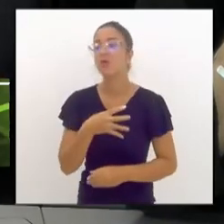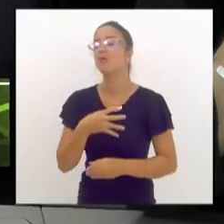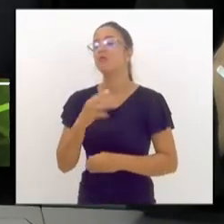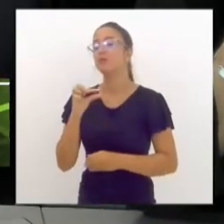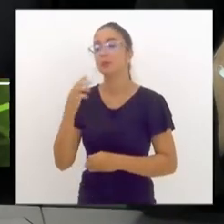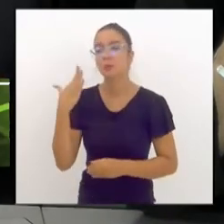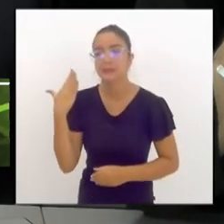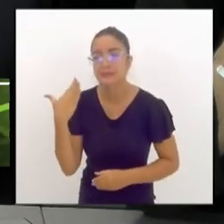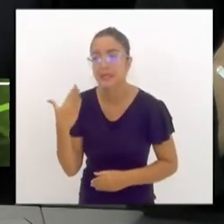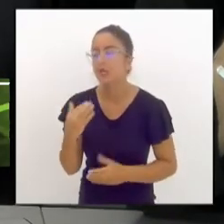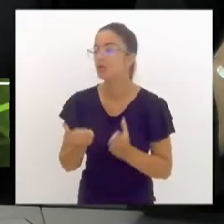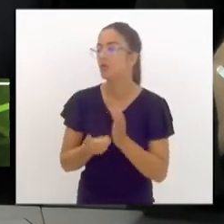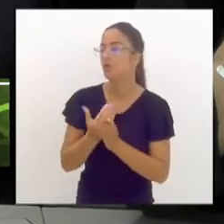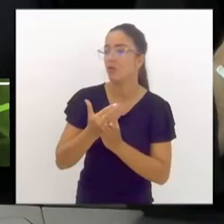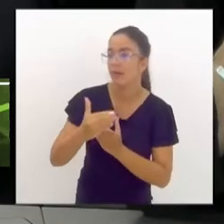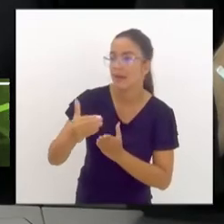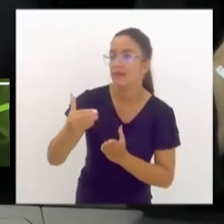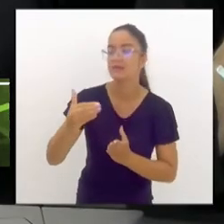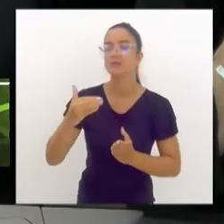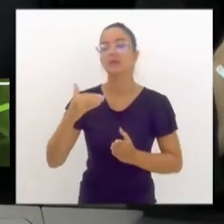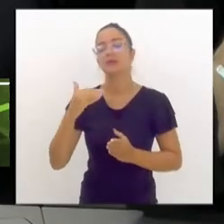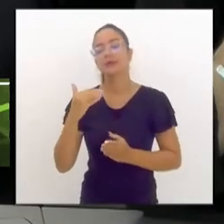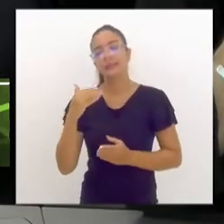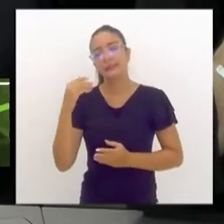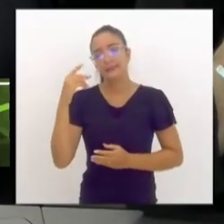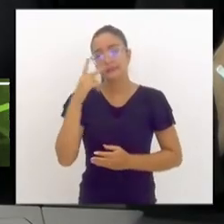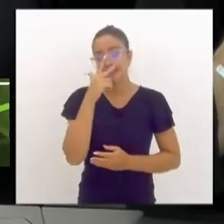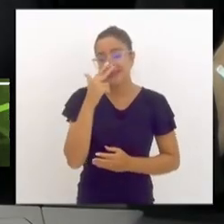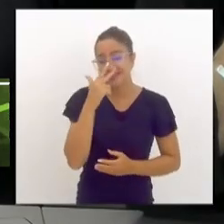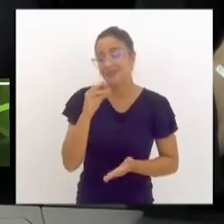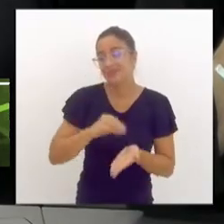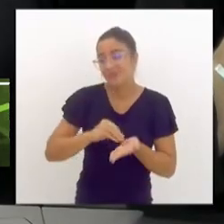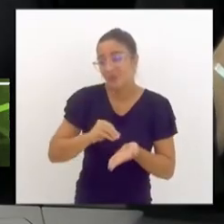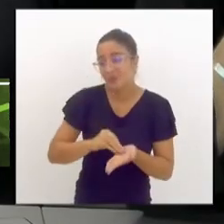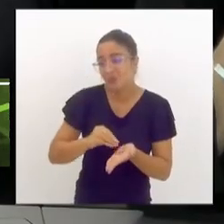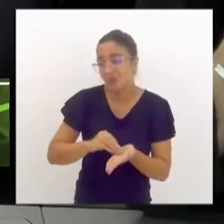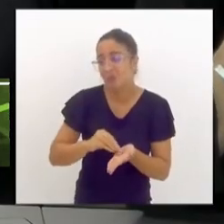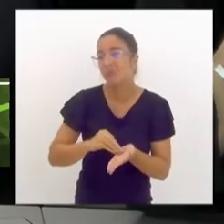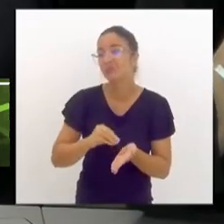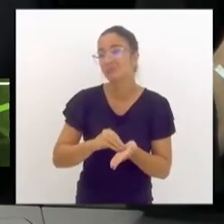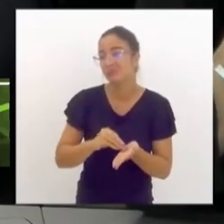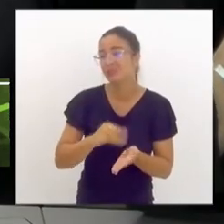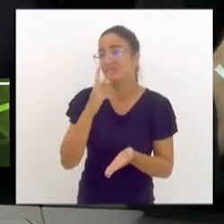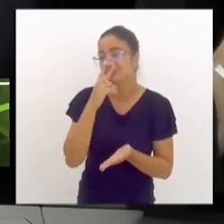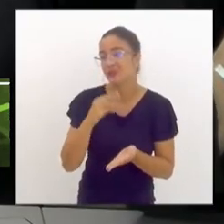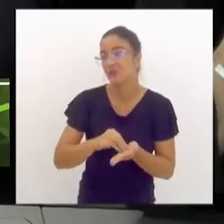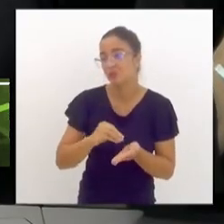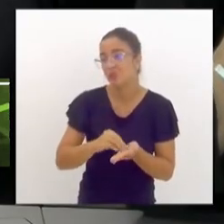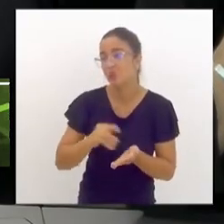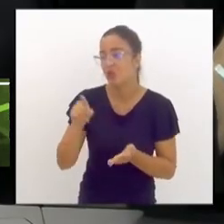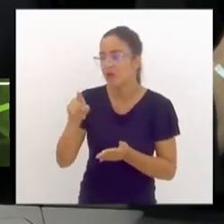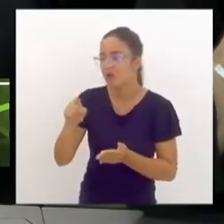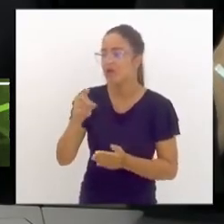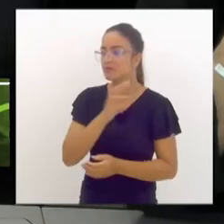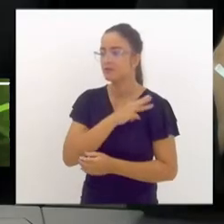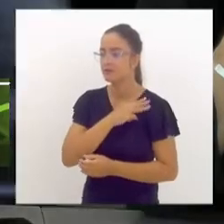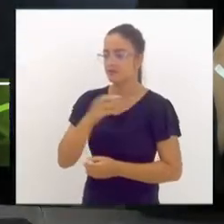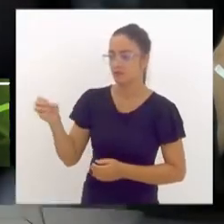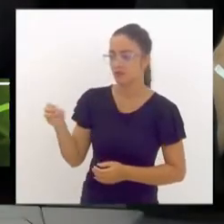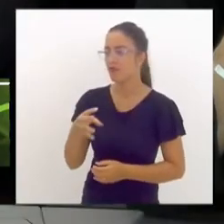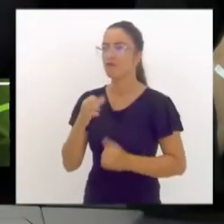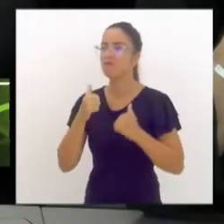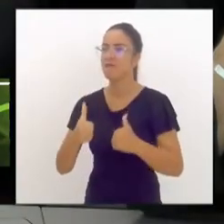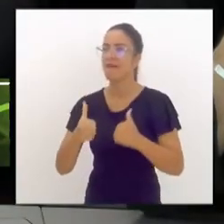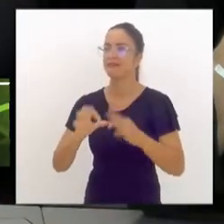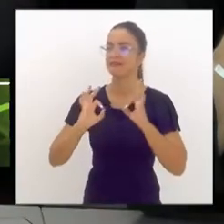série de carência absurda na rede que não garante, né, a efetividade desse novo ensino médio de uma forma plena. Então, queria